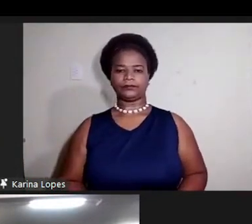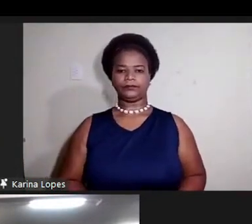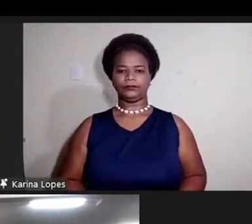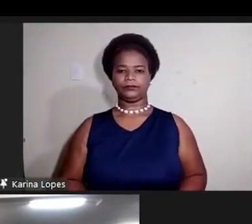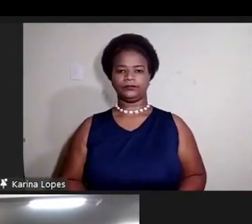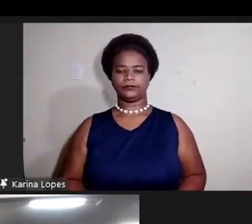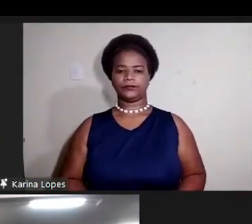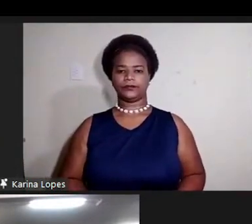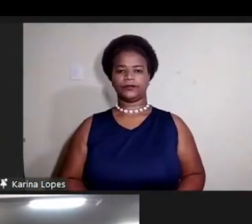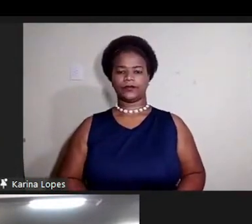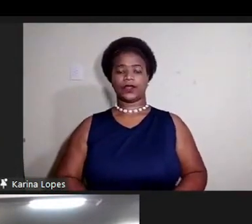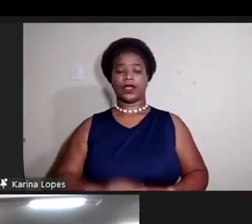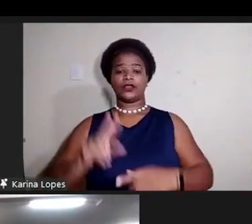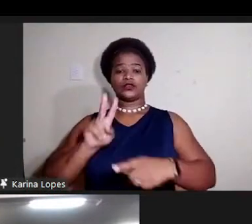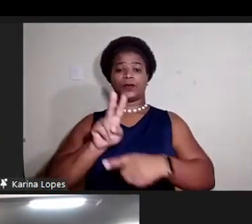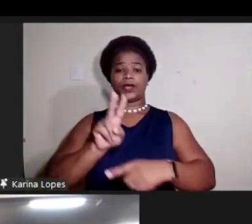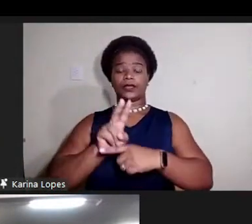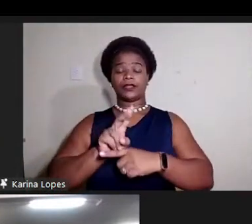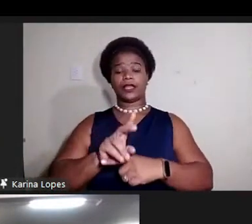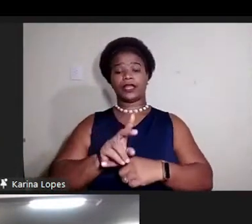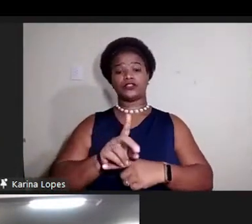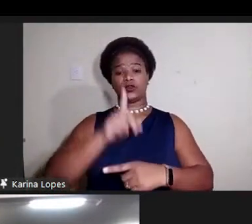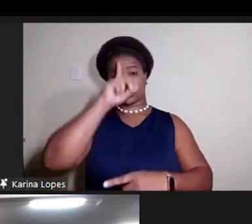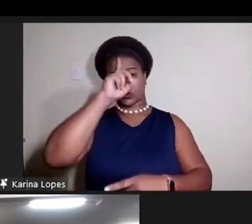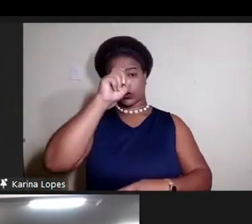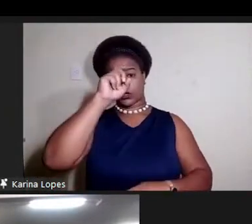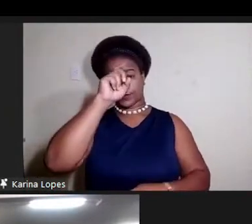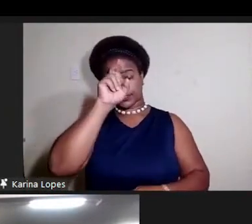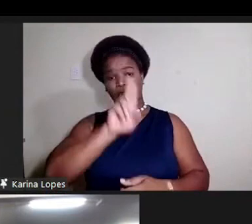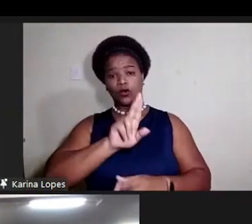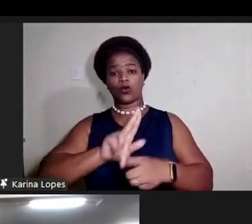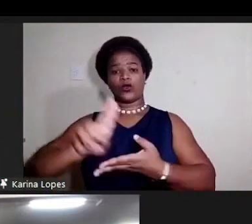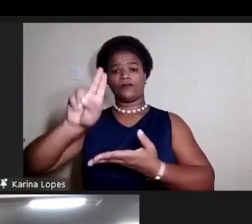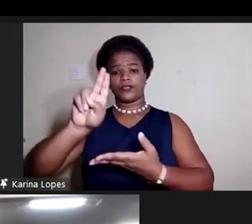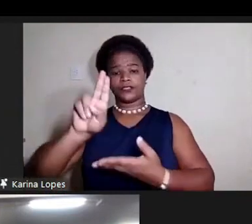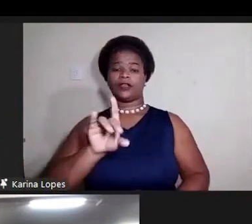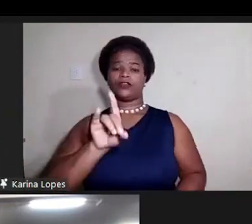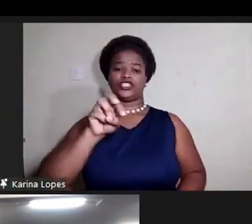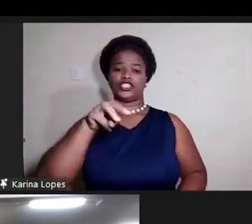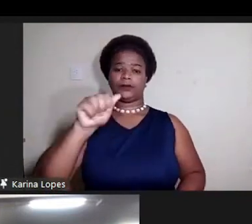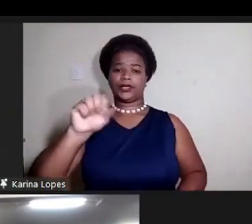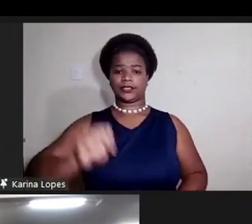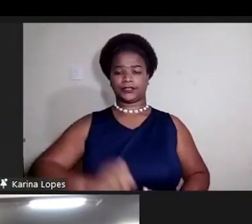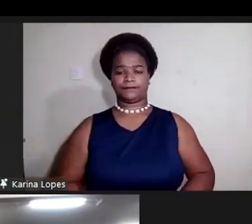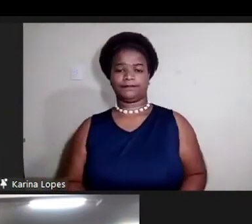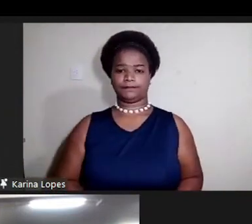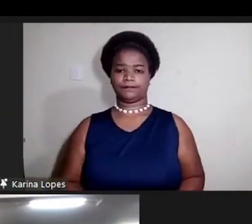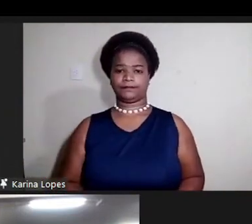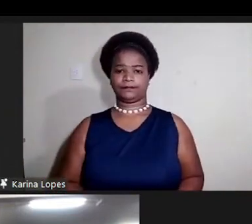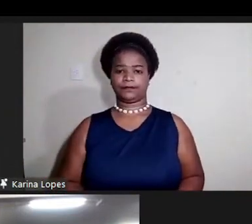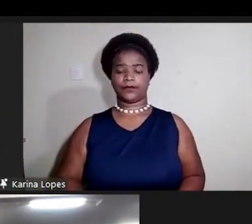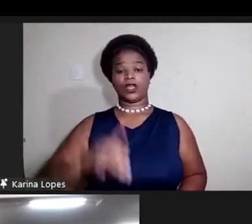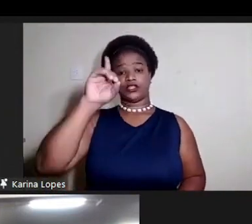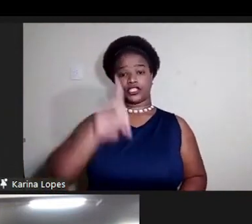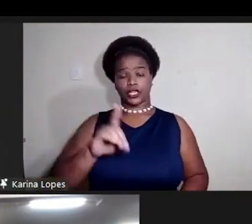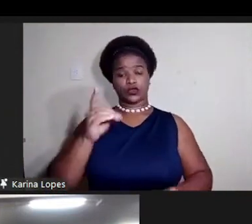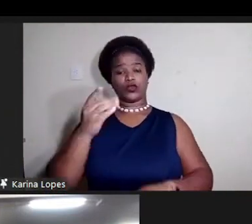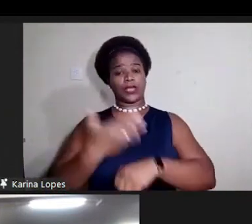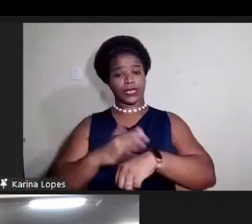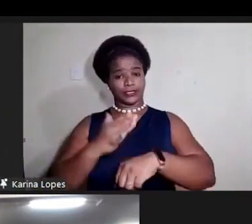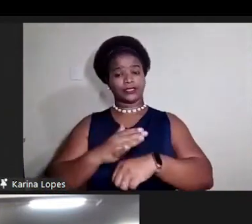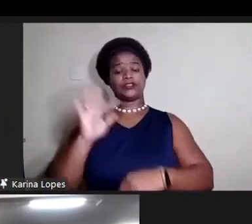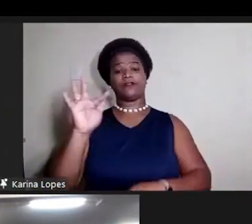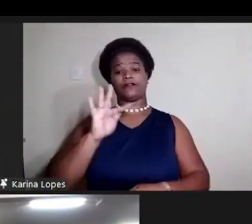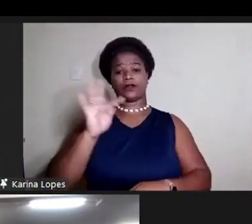superintendente do Hospital Universitário, Dimas Augusto Carvalho de Araújo, diretor em exercício da Faculdade de Arquitetura e